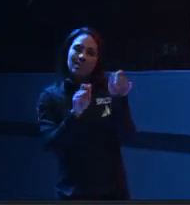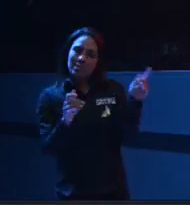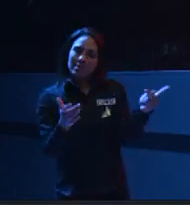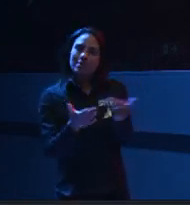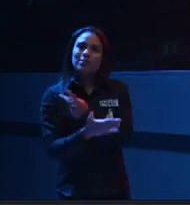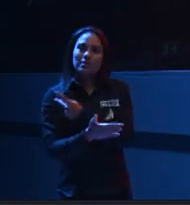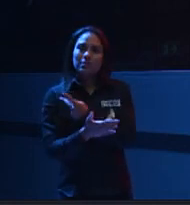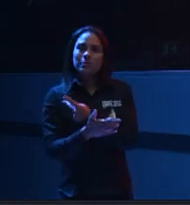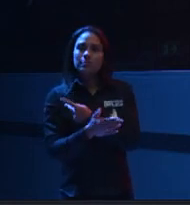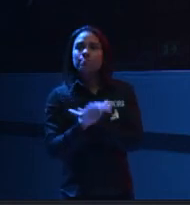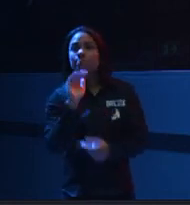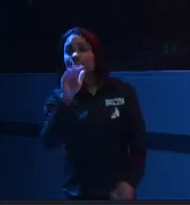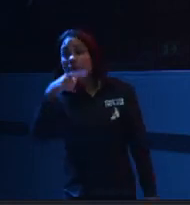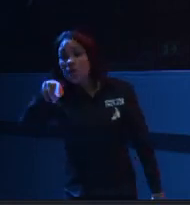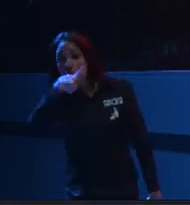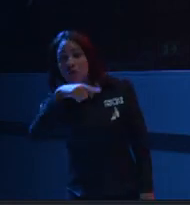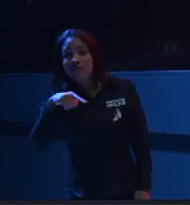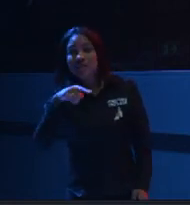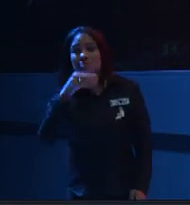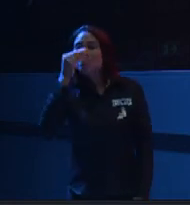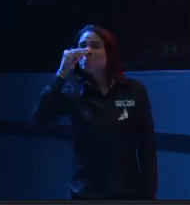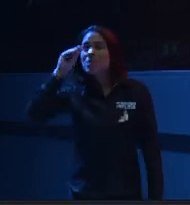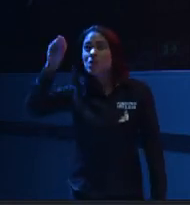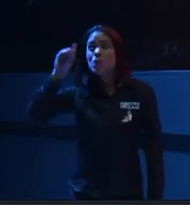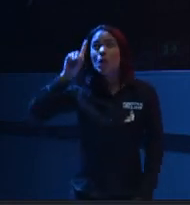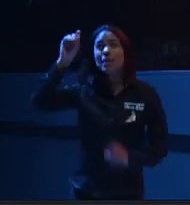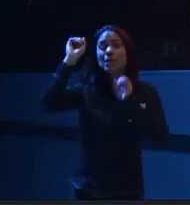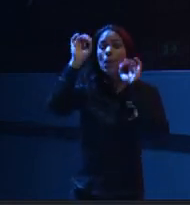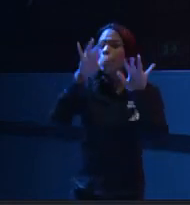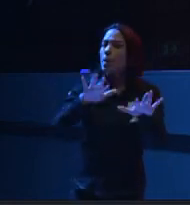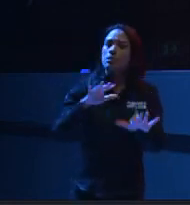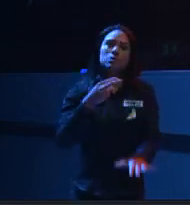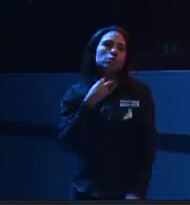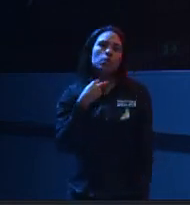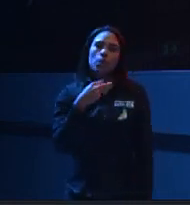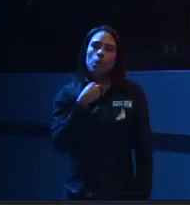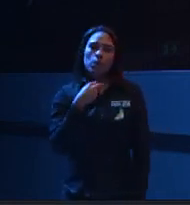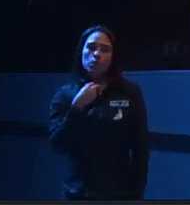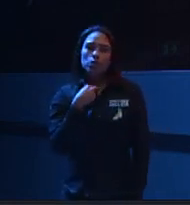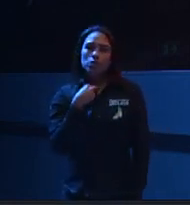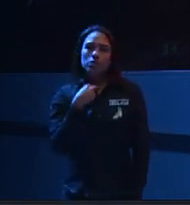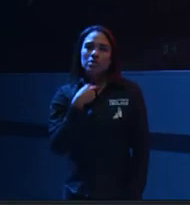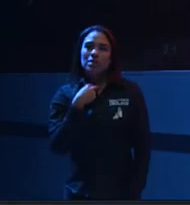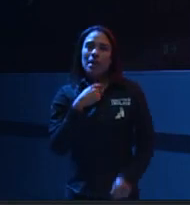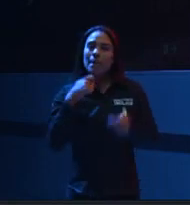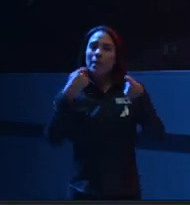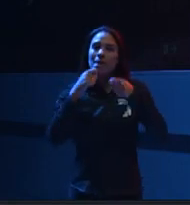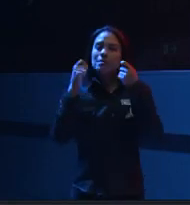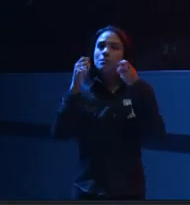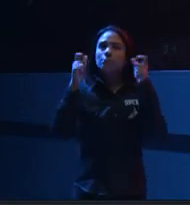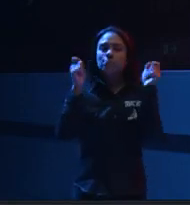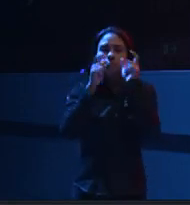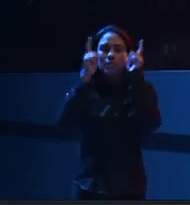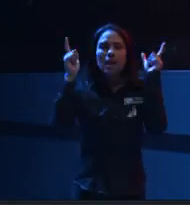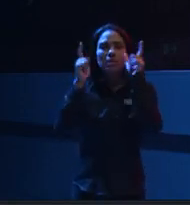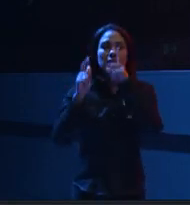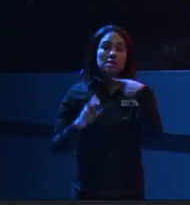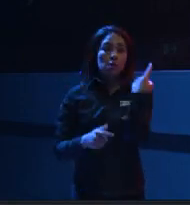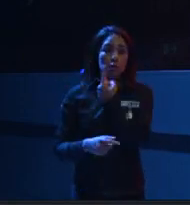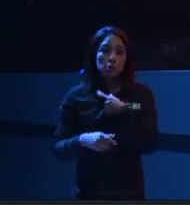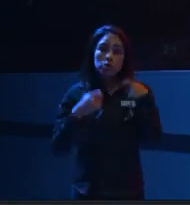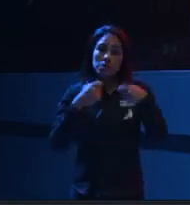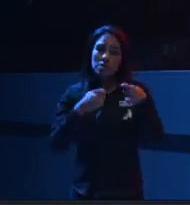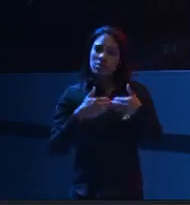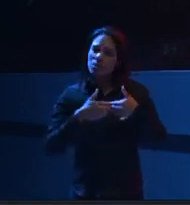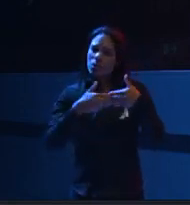fora as bênçãos que Deus tem para você não desperdice as oportunidades que Deus tem para sua vida você precisa começar uma nova história mas tem